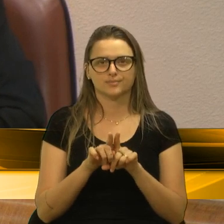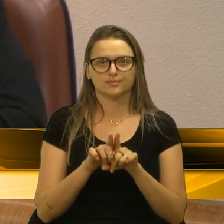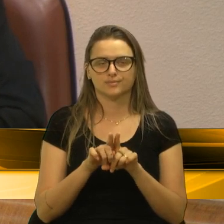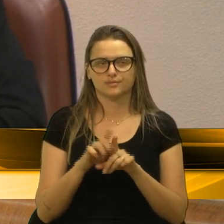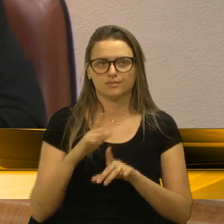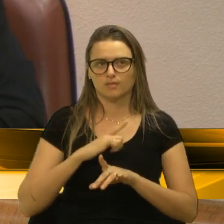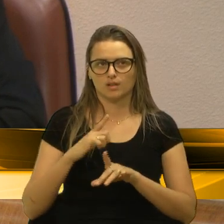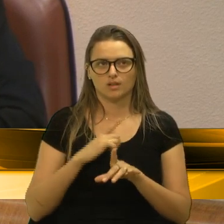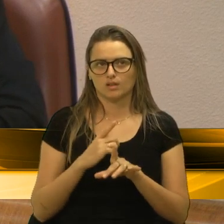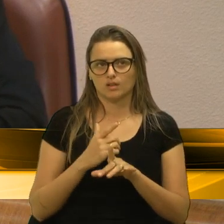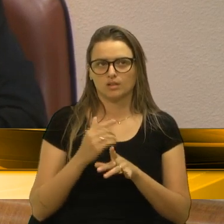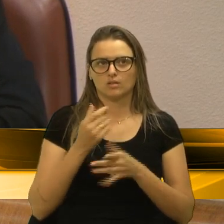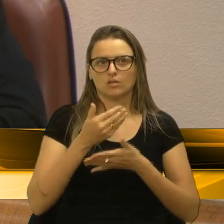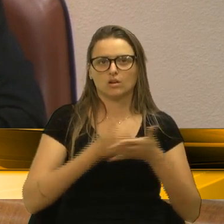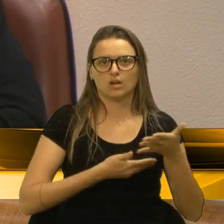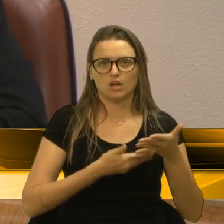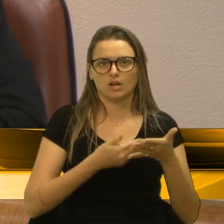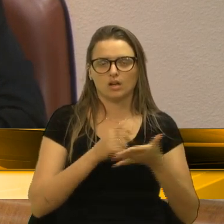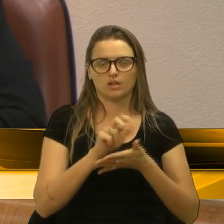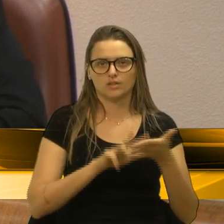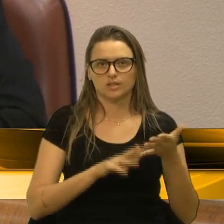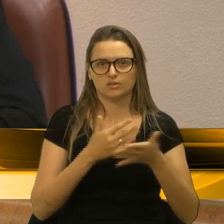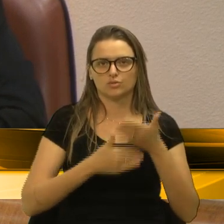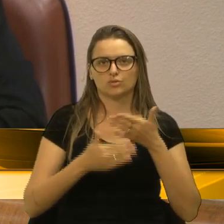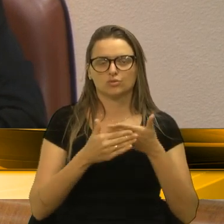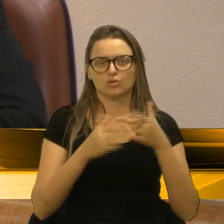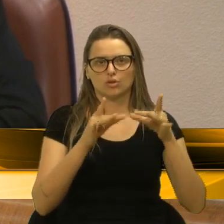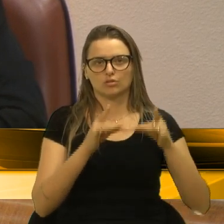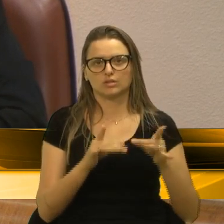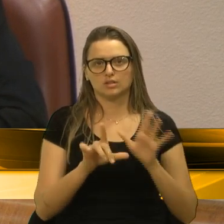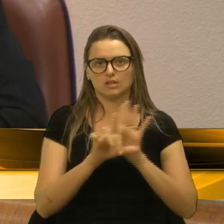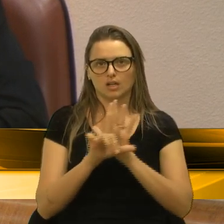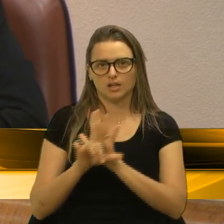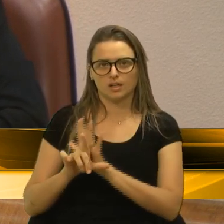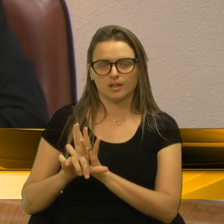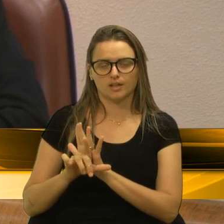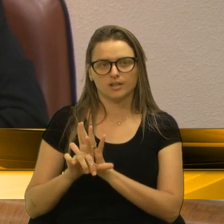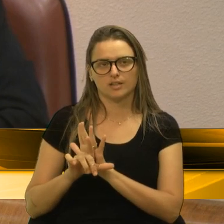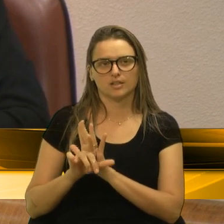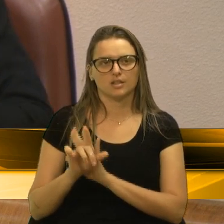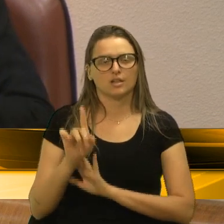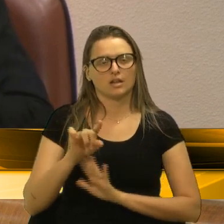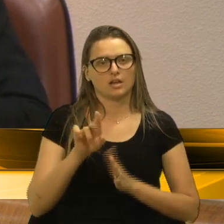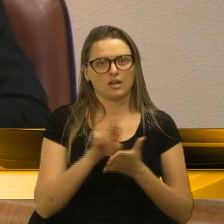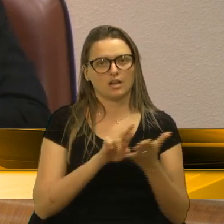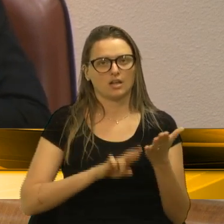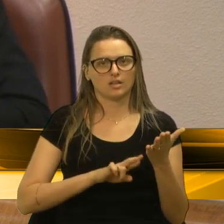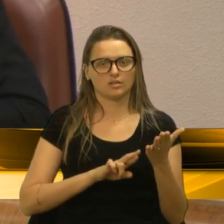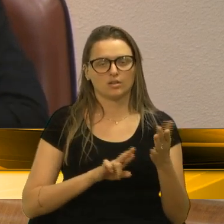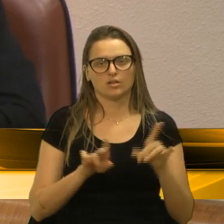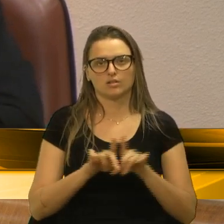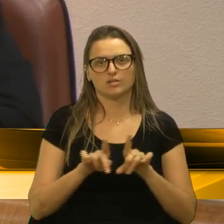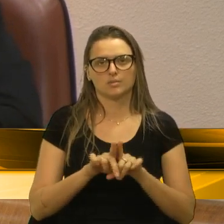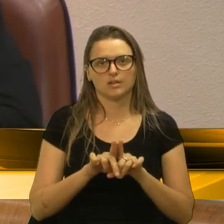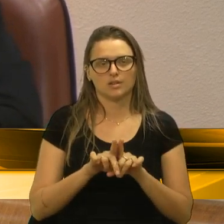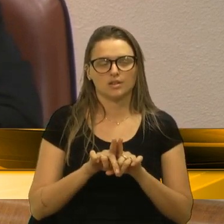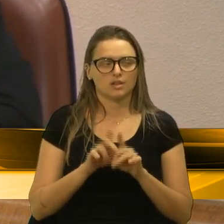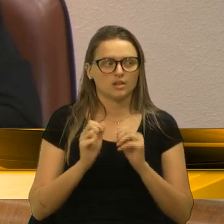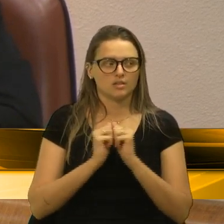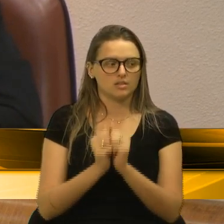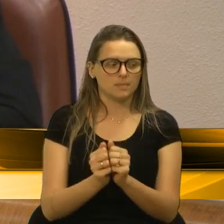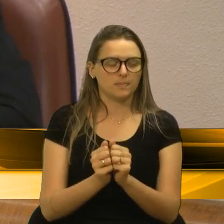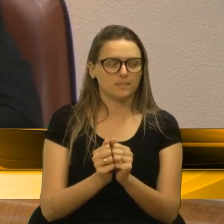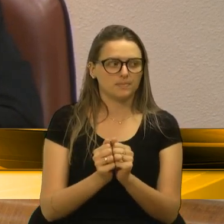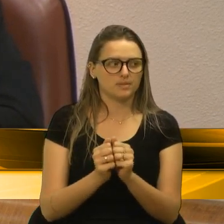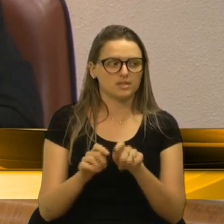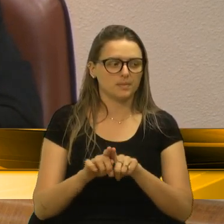levados em consideração que não aqueles elencados na legislação de regência. É o relatório dos fatos e da tramitação do presente processo